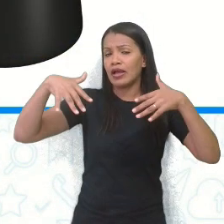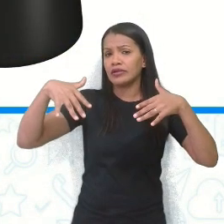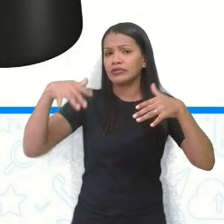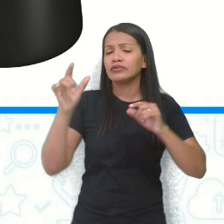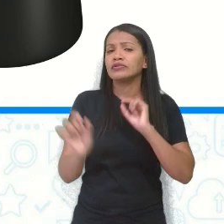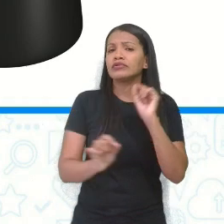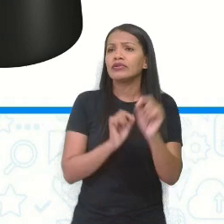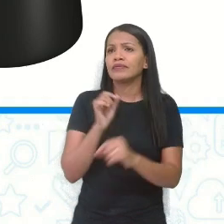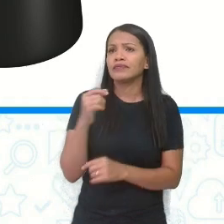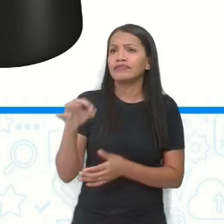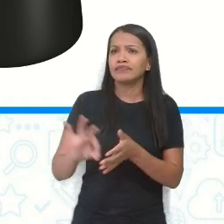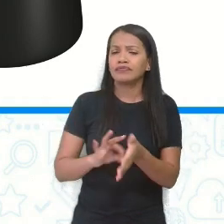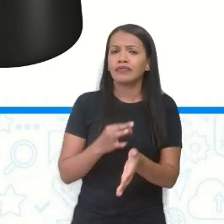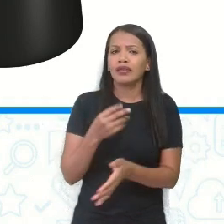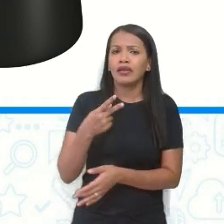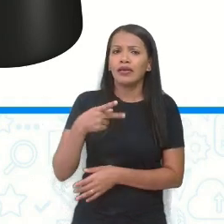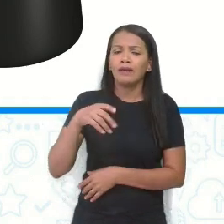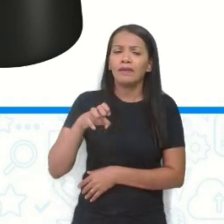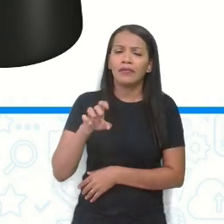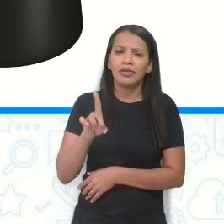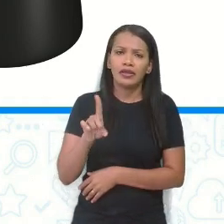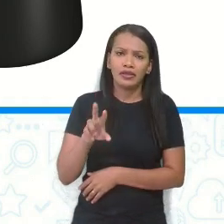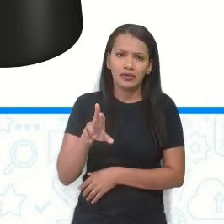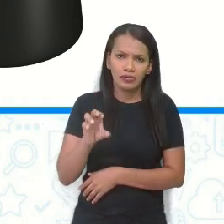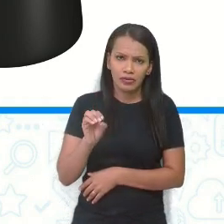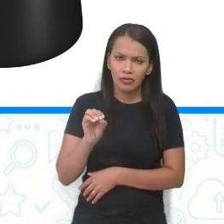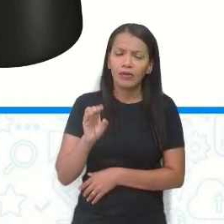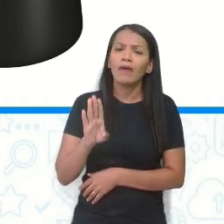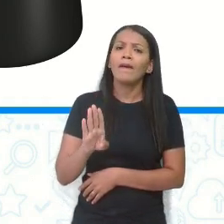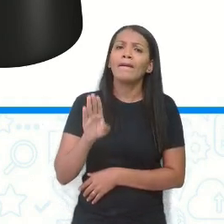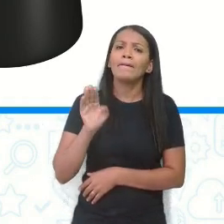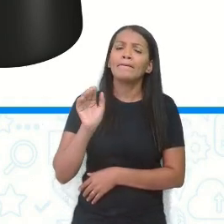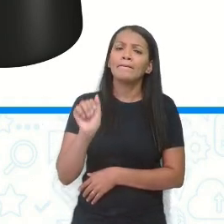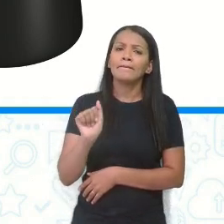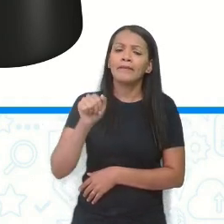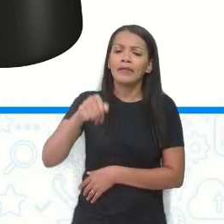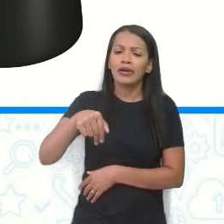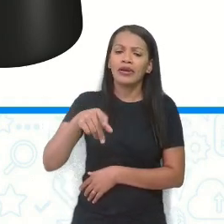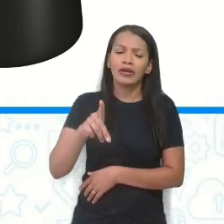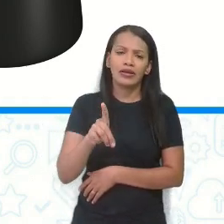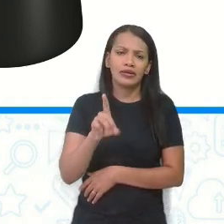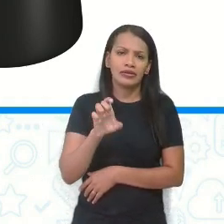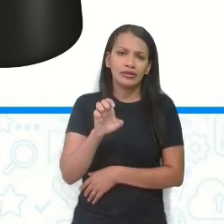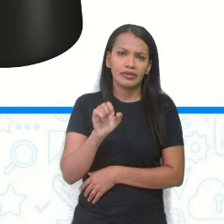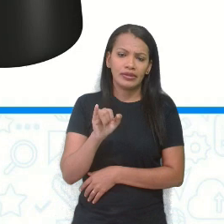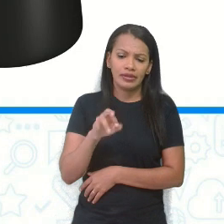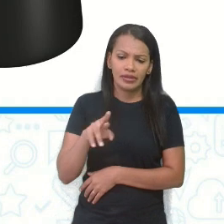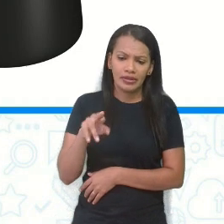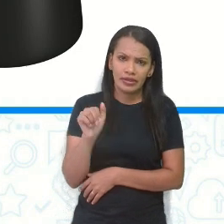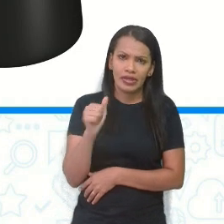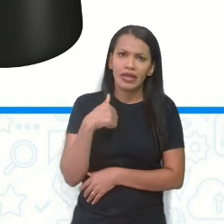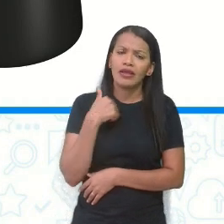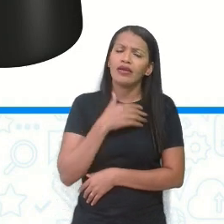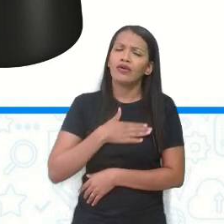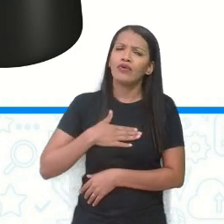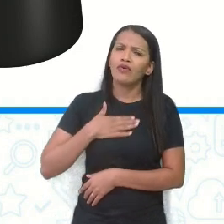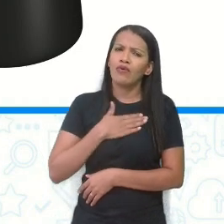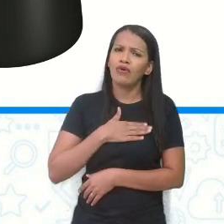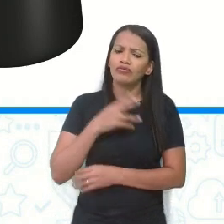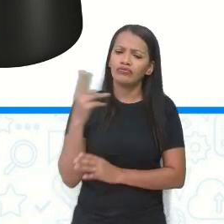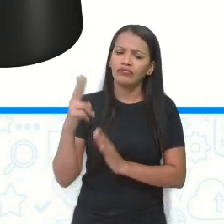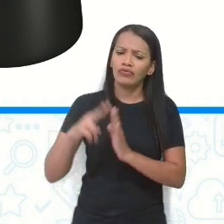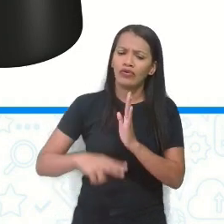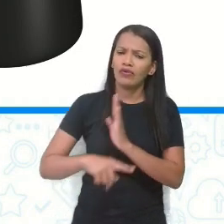de Pedro Bandeira. E nesse poema eu acho bem legal. E eu gosto que você, na hora da leitura,